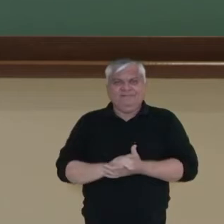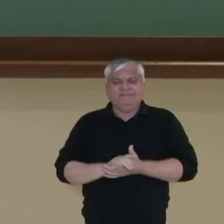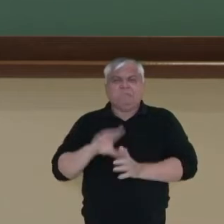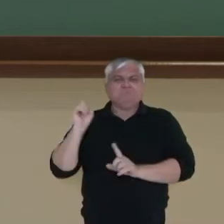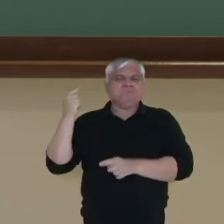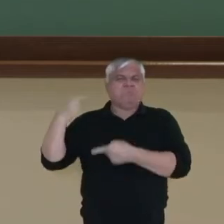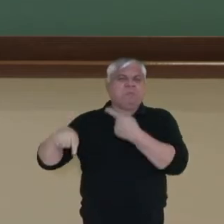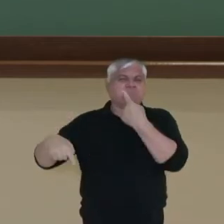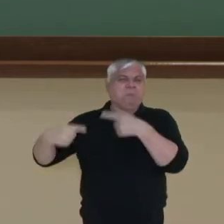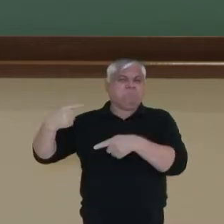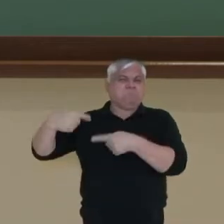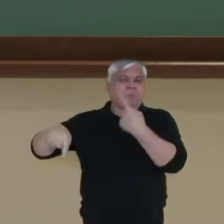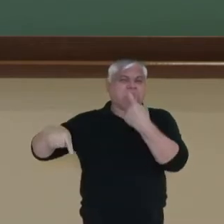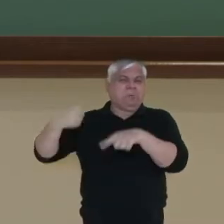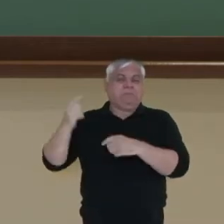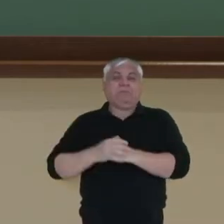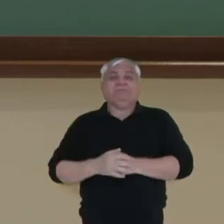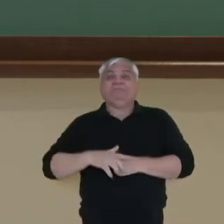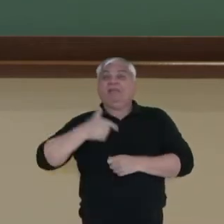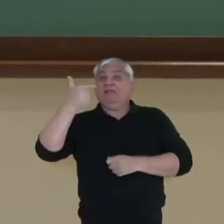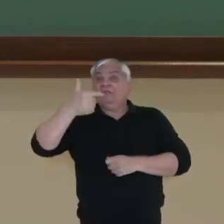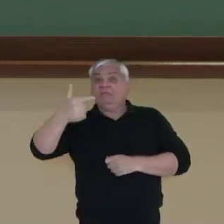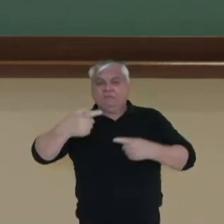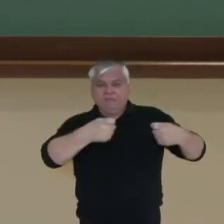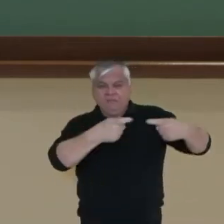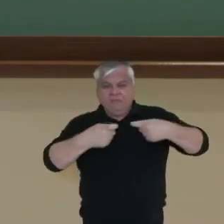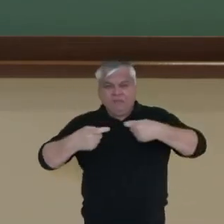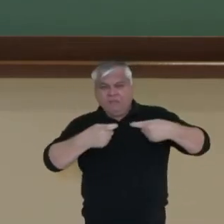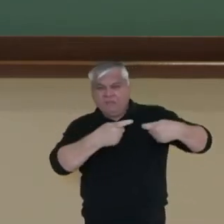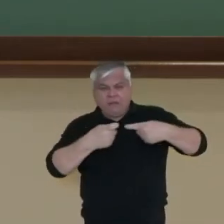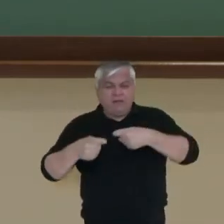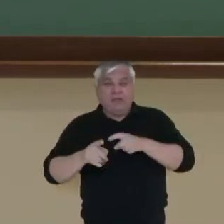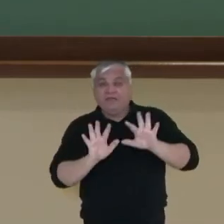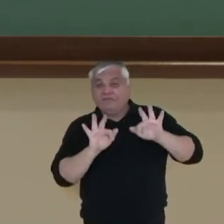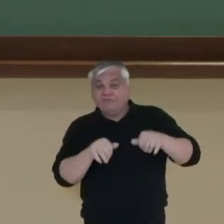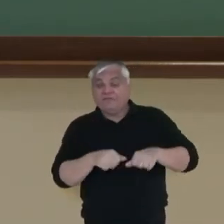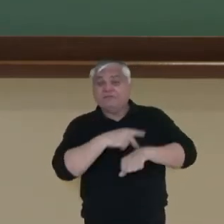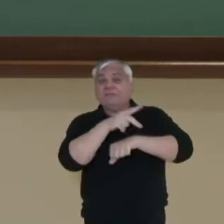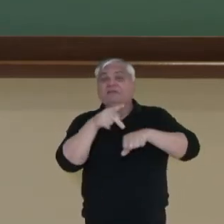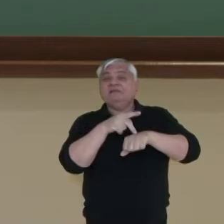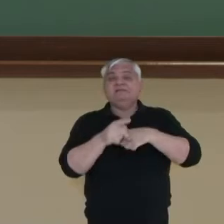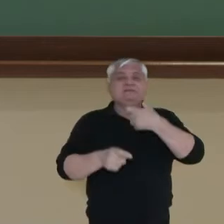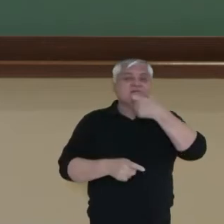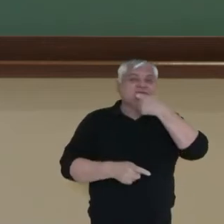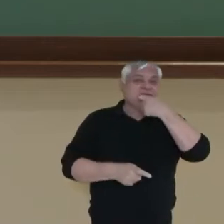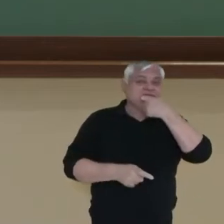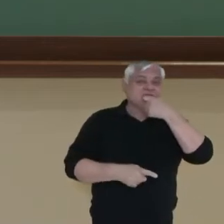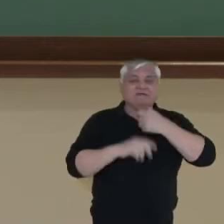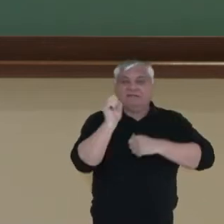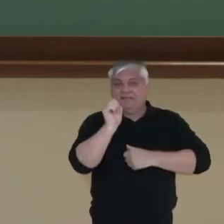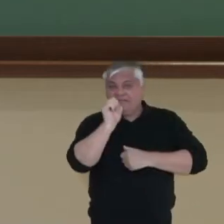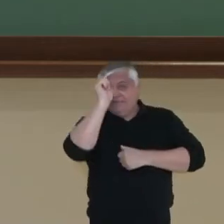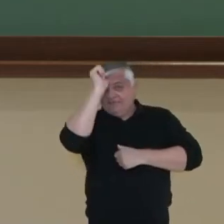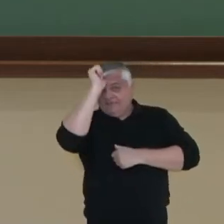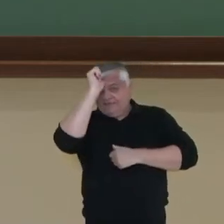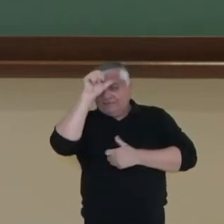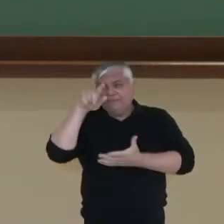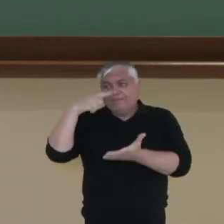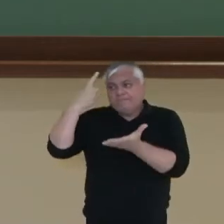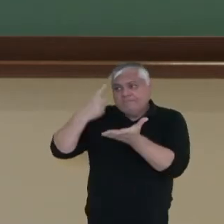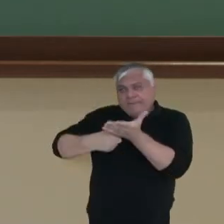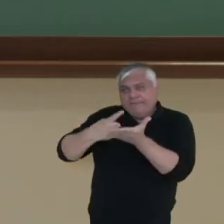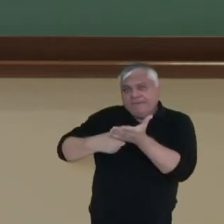da Segunda Guerra Mundial, a Inglaterra negocia com a Índia pelo fim